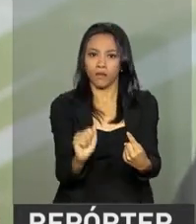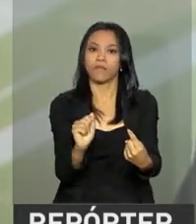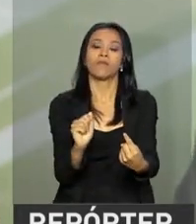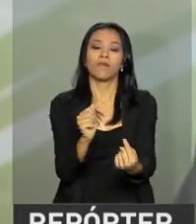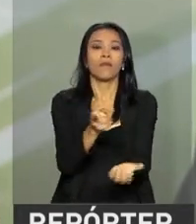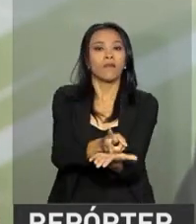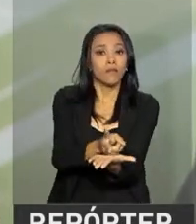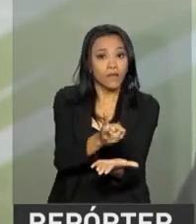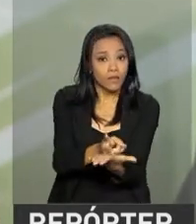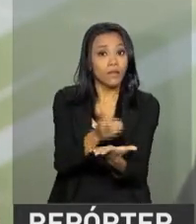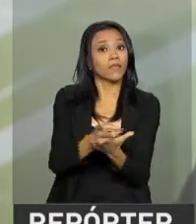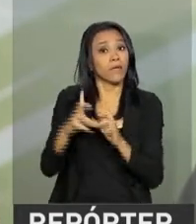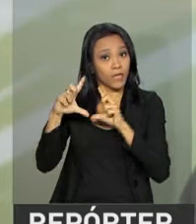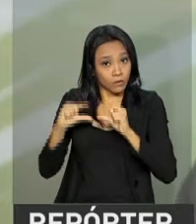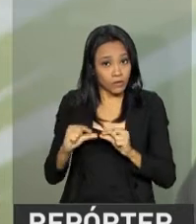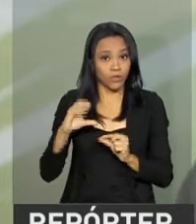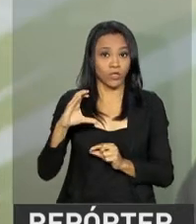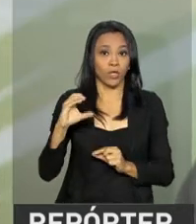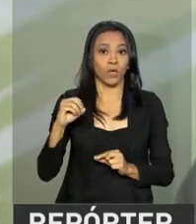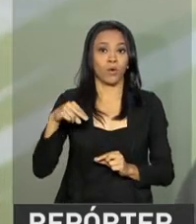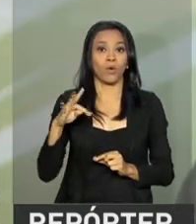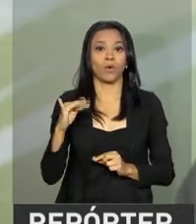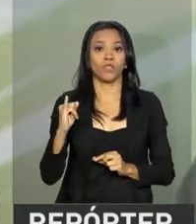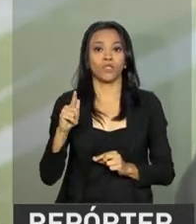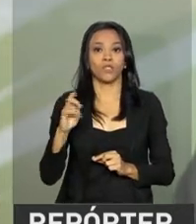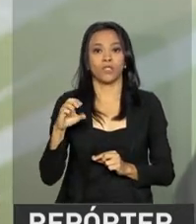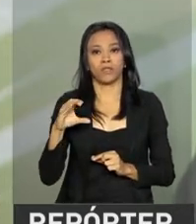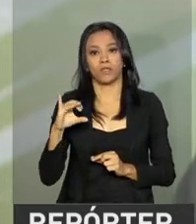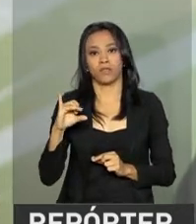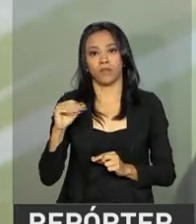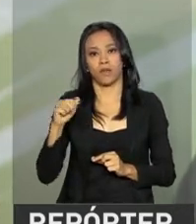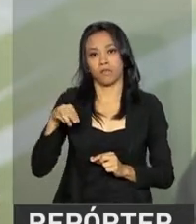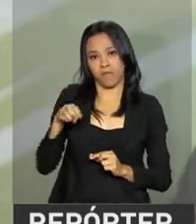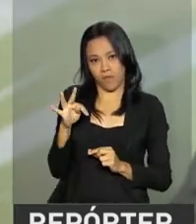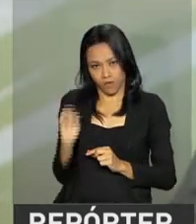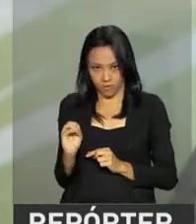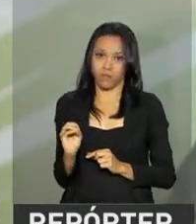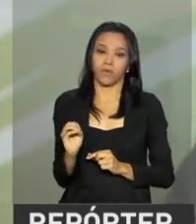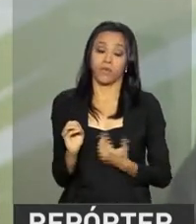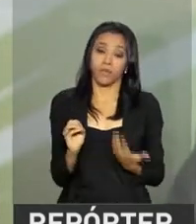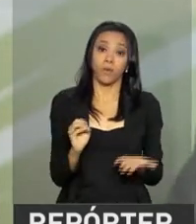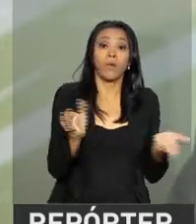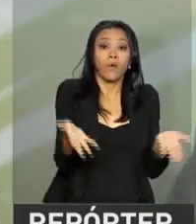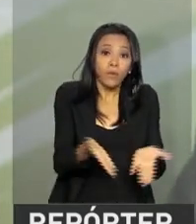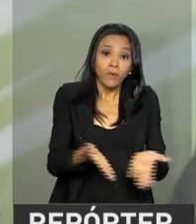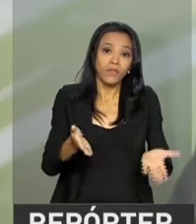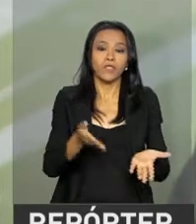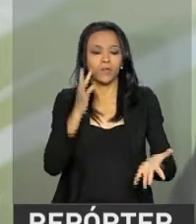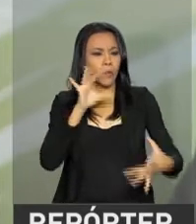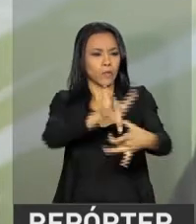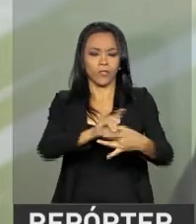essa redução do contingenciamento, né, de 5 bilhões. Então, eu diria que hoje o cenário mais provável é que a